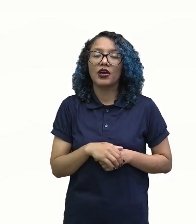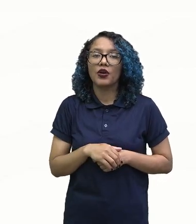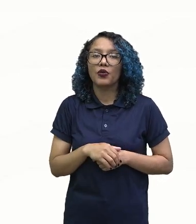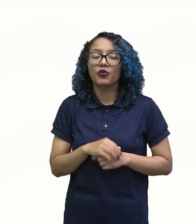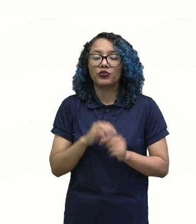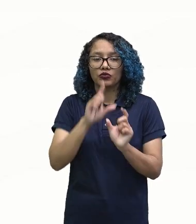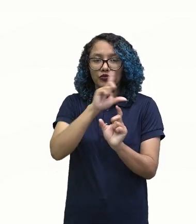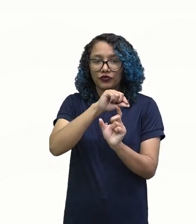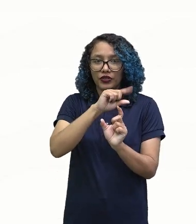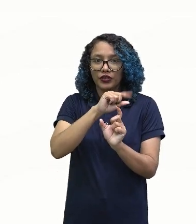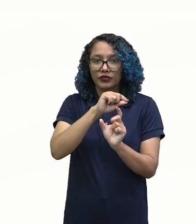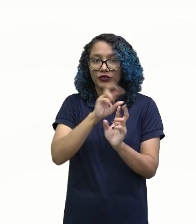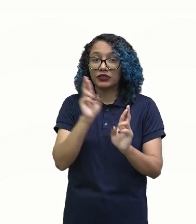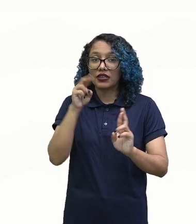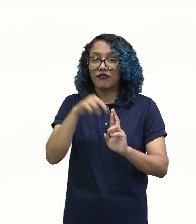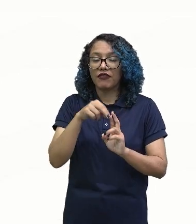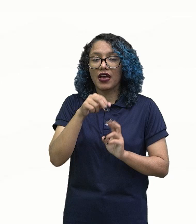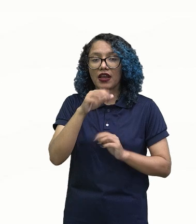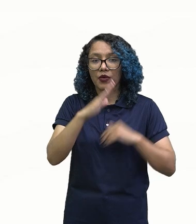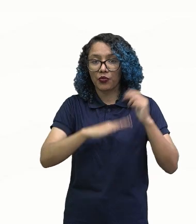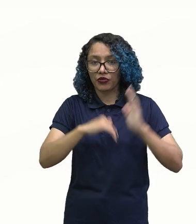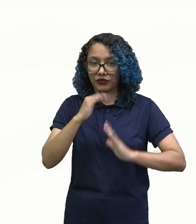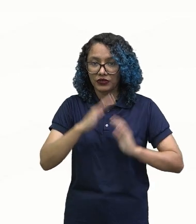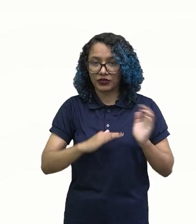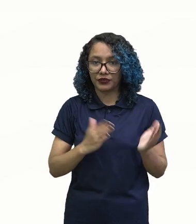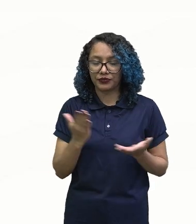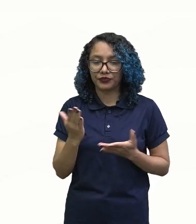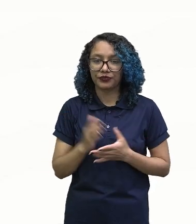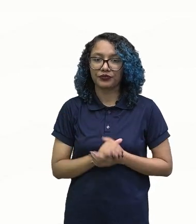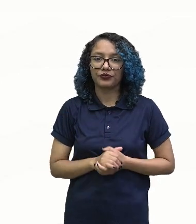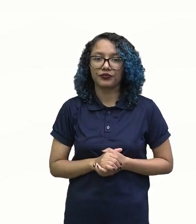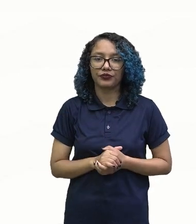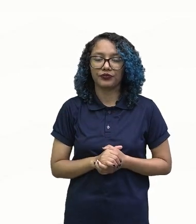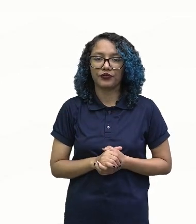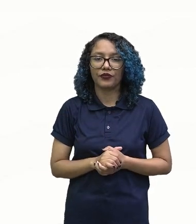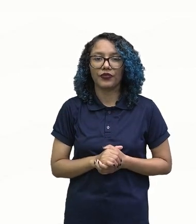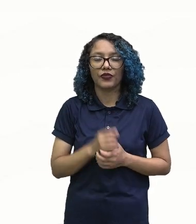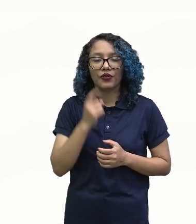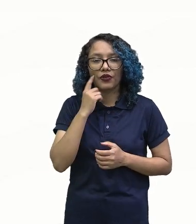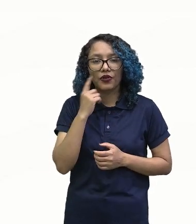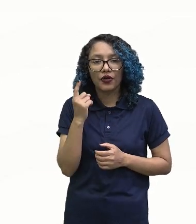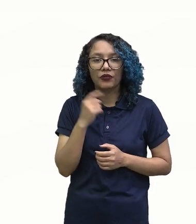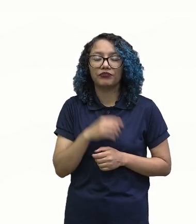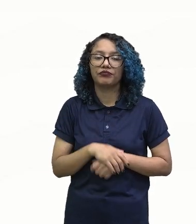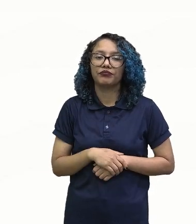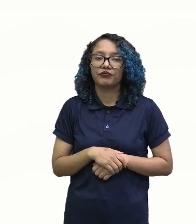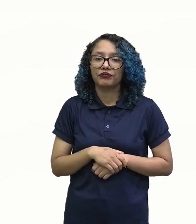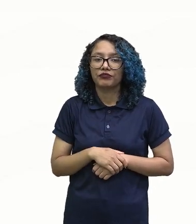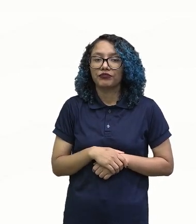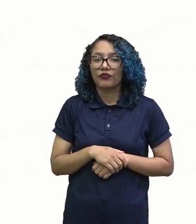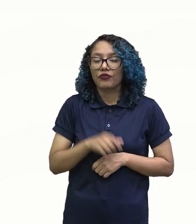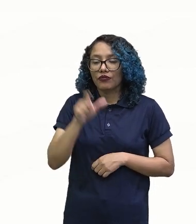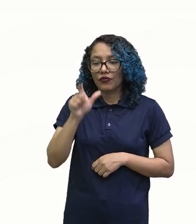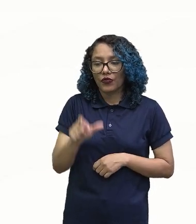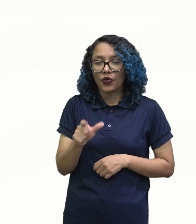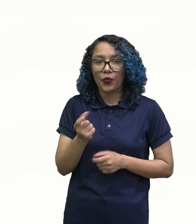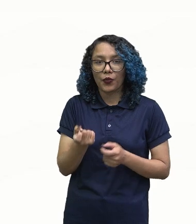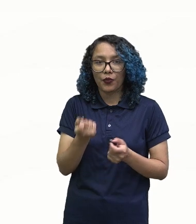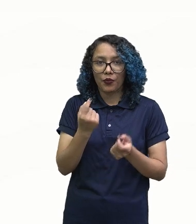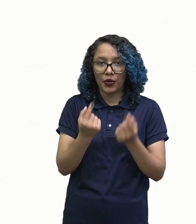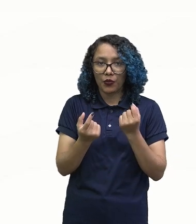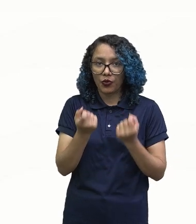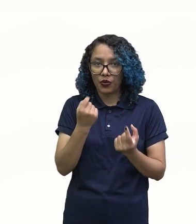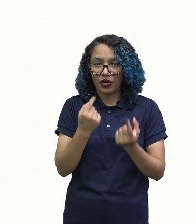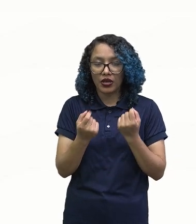profissões. Né? Como vocês podem observar aí, olha, nós temos o pipoqueiro, né? Que é aquela pessoa que vende pipoca.